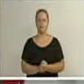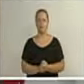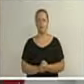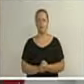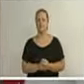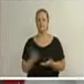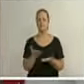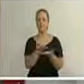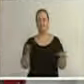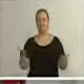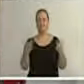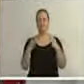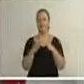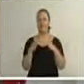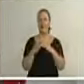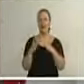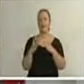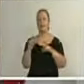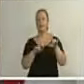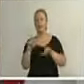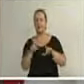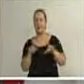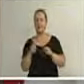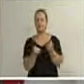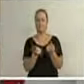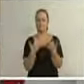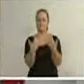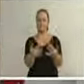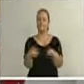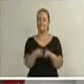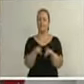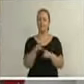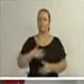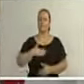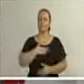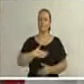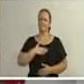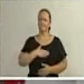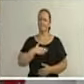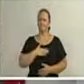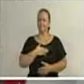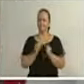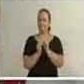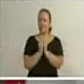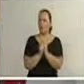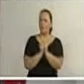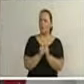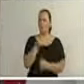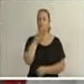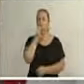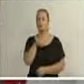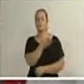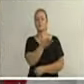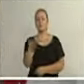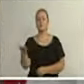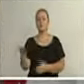aqui no plenário da Câmara Municipal. É um prazer poder compartilhar desse tempo com vocês. Uma boa tarde também a você que nos assiste através das